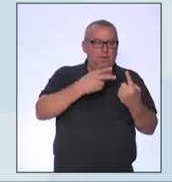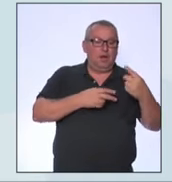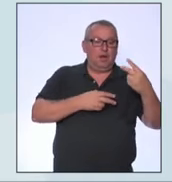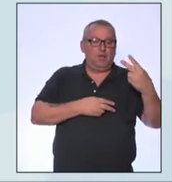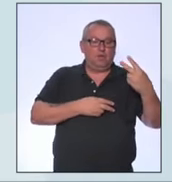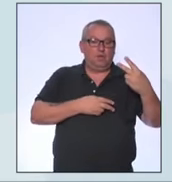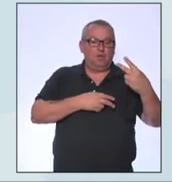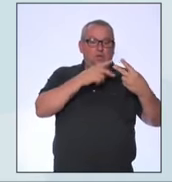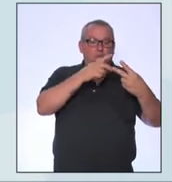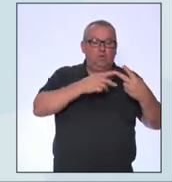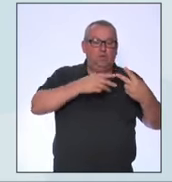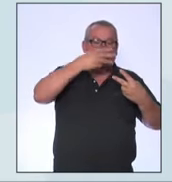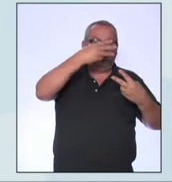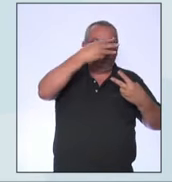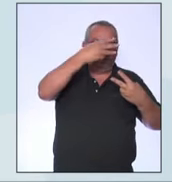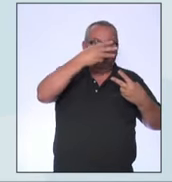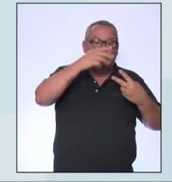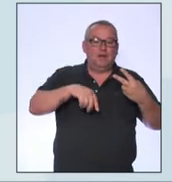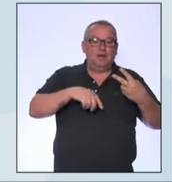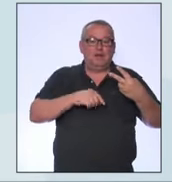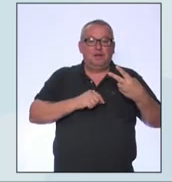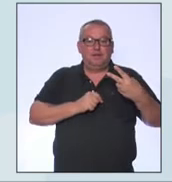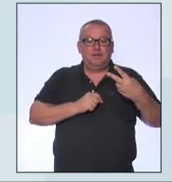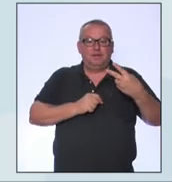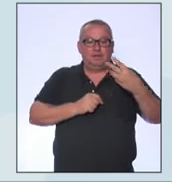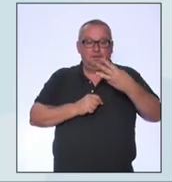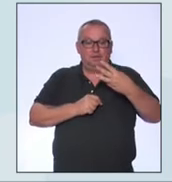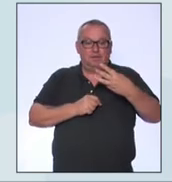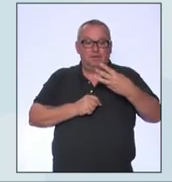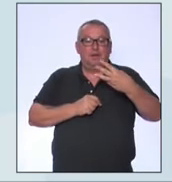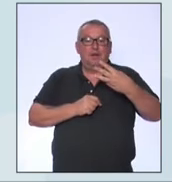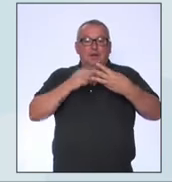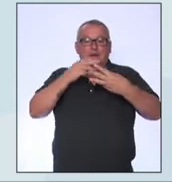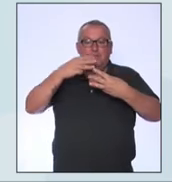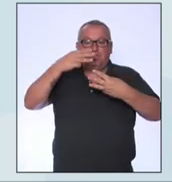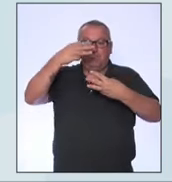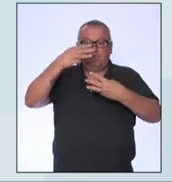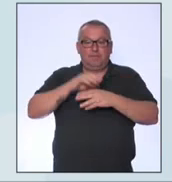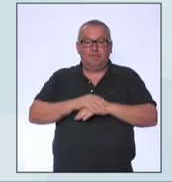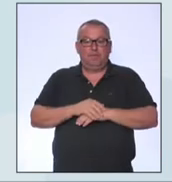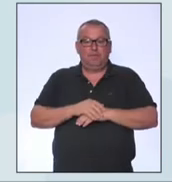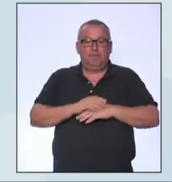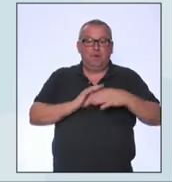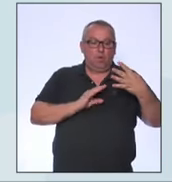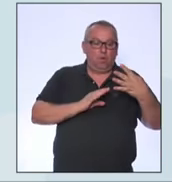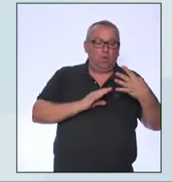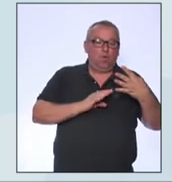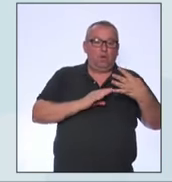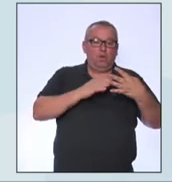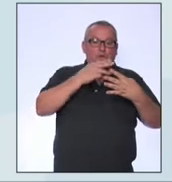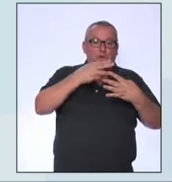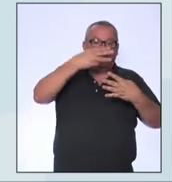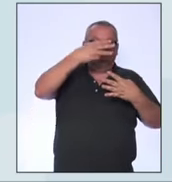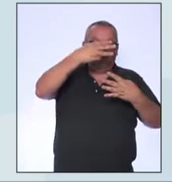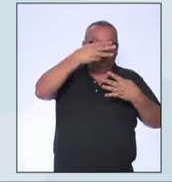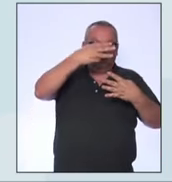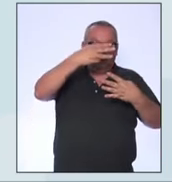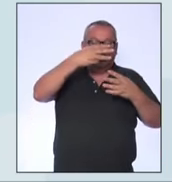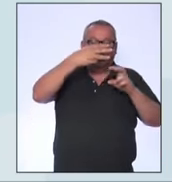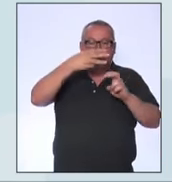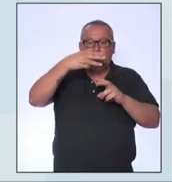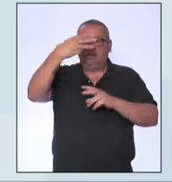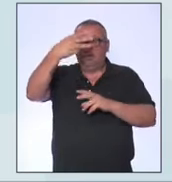ao cubo. 2 ao cubo é 8. A terceira, 3 ao cubo, 27. A quarta, 4 ao cubo, 64. E assim